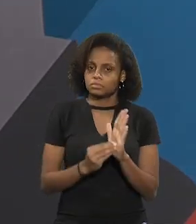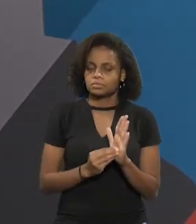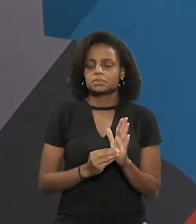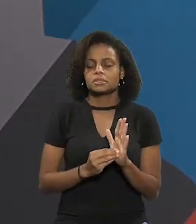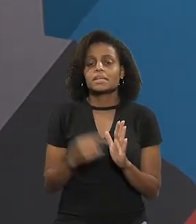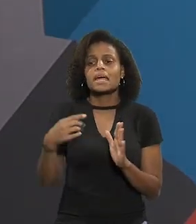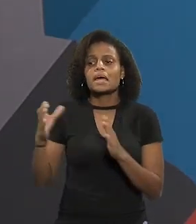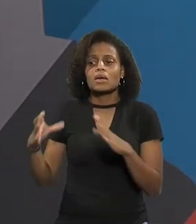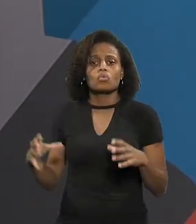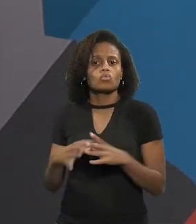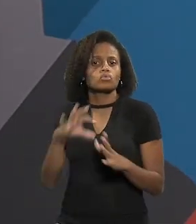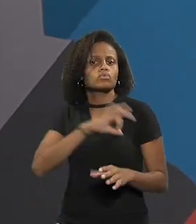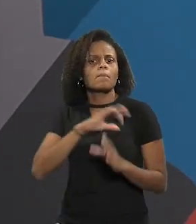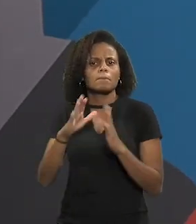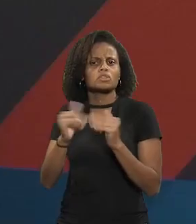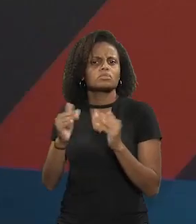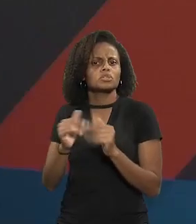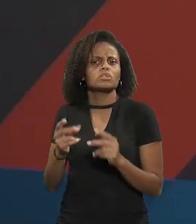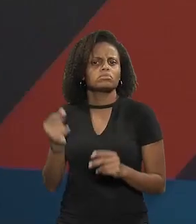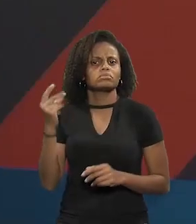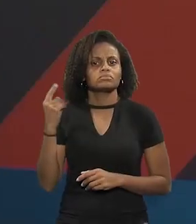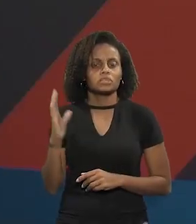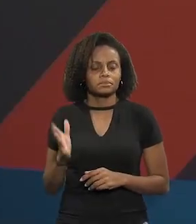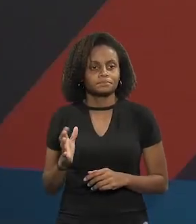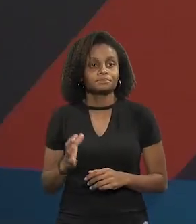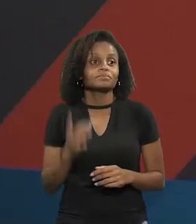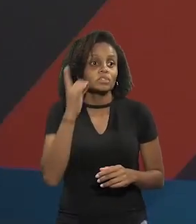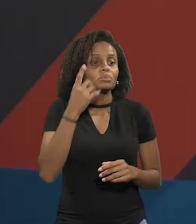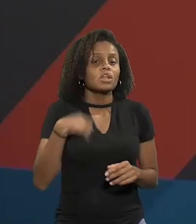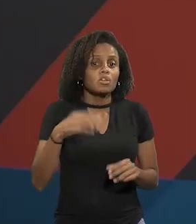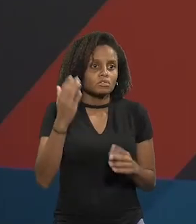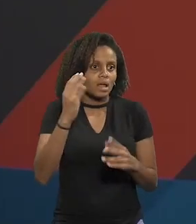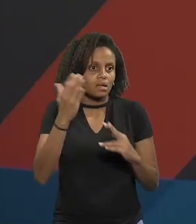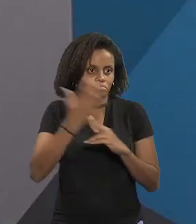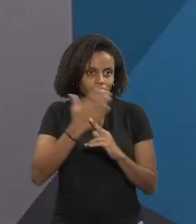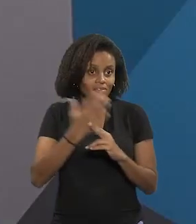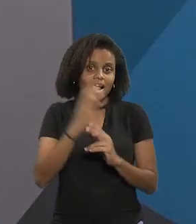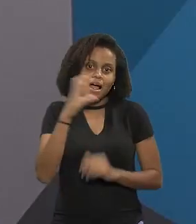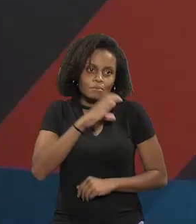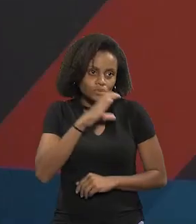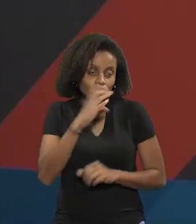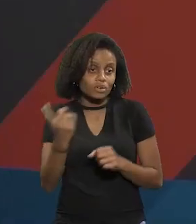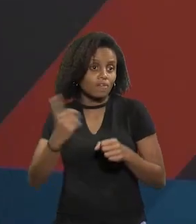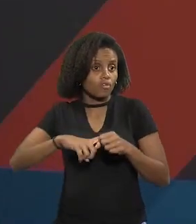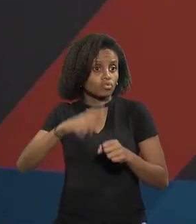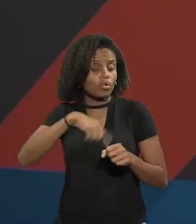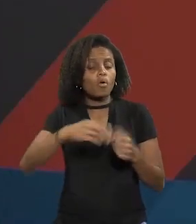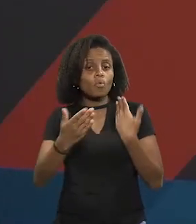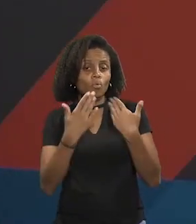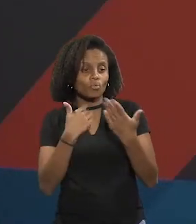demanda antiga da categoria. Deputado, a gente vai fazer uma pausa rapidinho e na volta